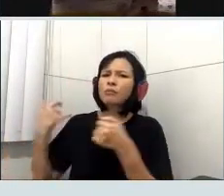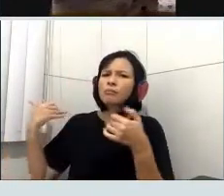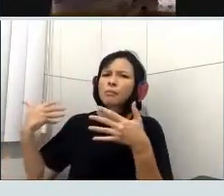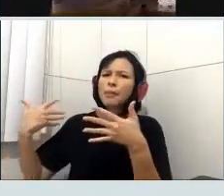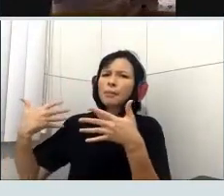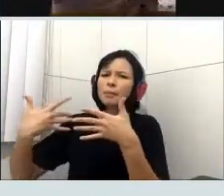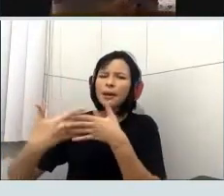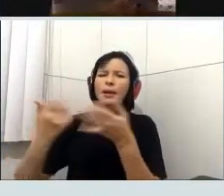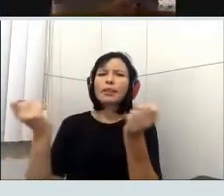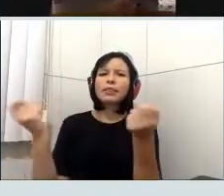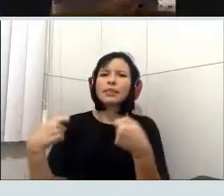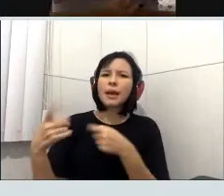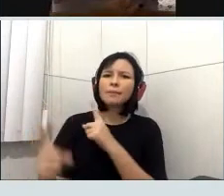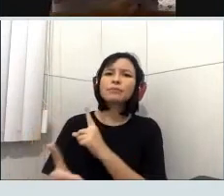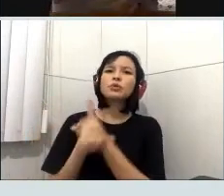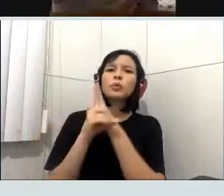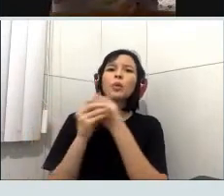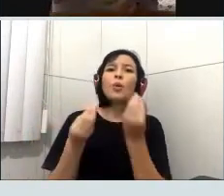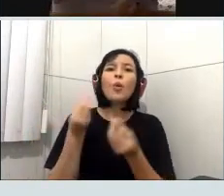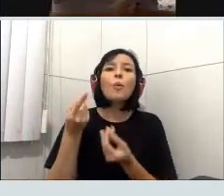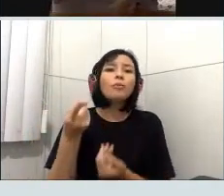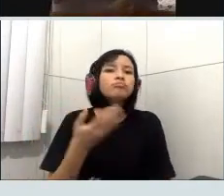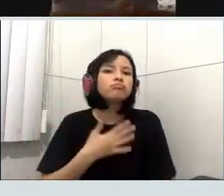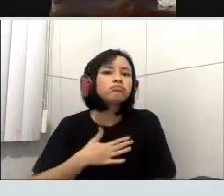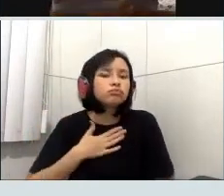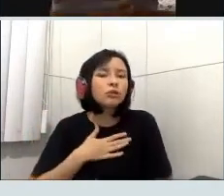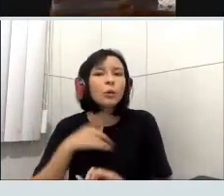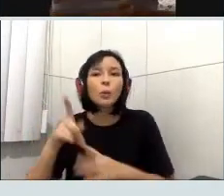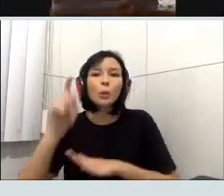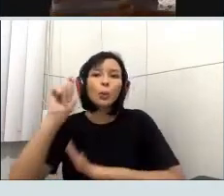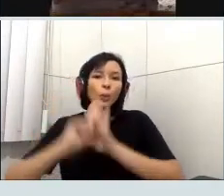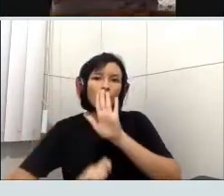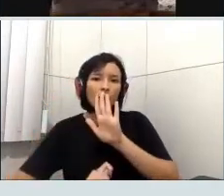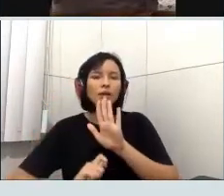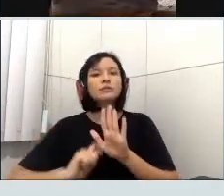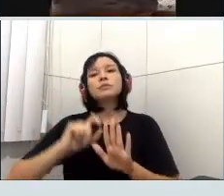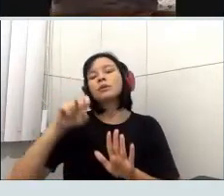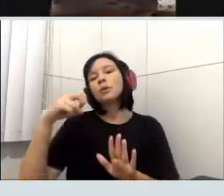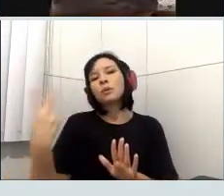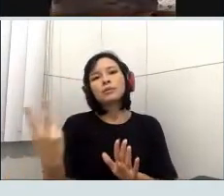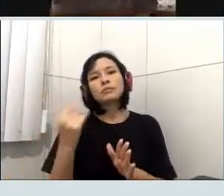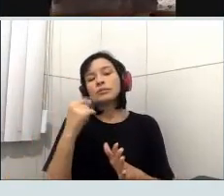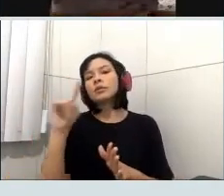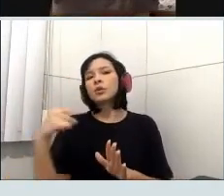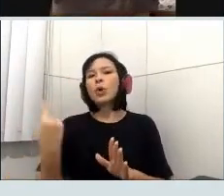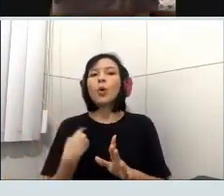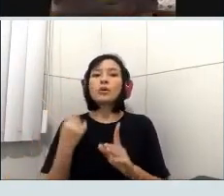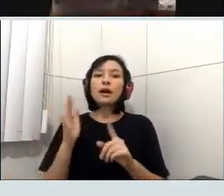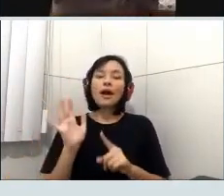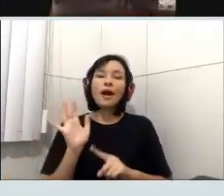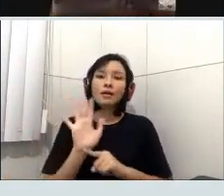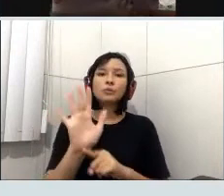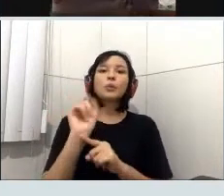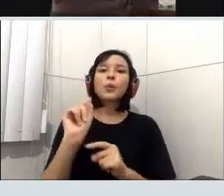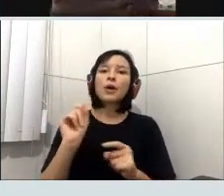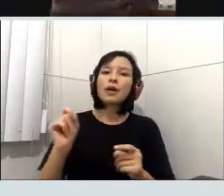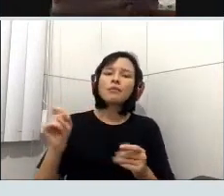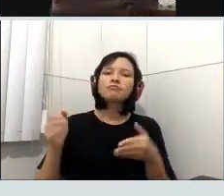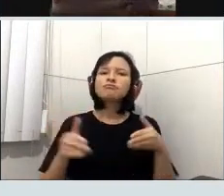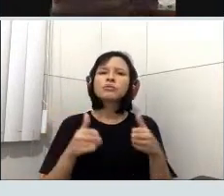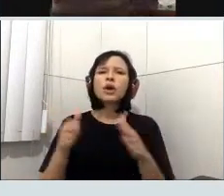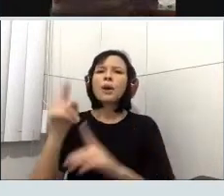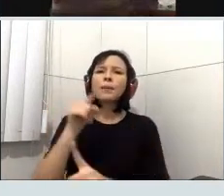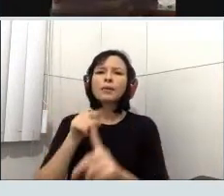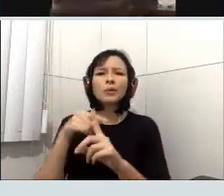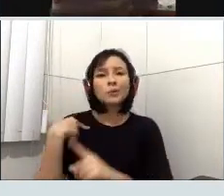como vocês gostam de fazer o texto de vocês. Aqui a gente dá um caminho, mas assim, como vocês vão chegar lá, há